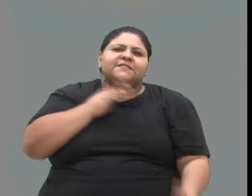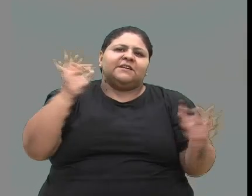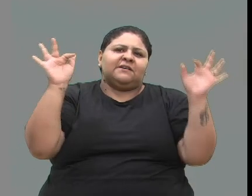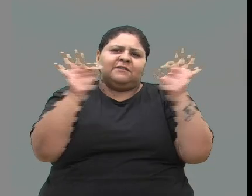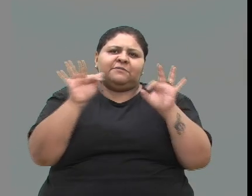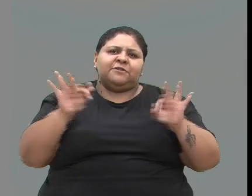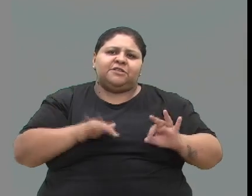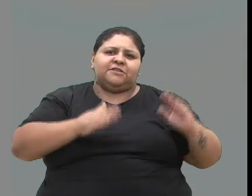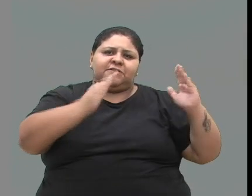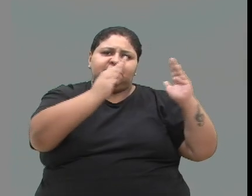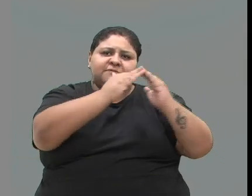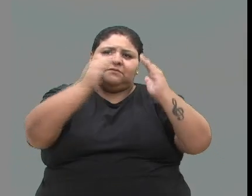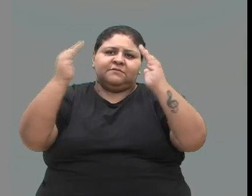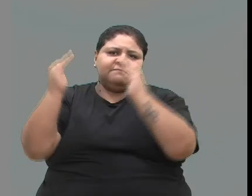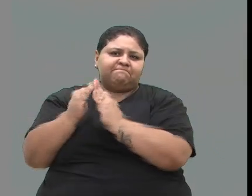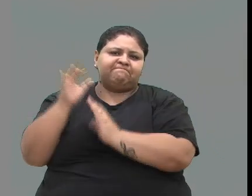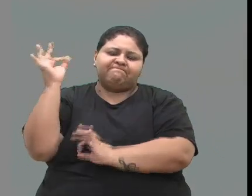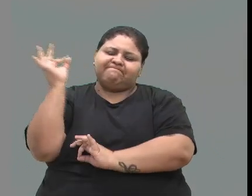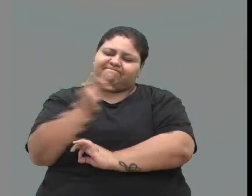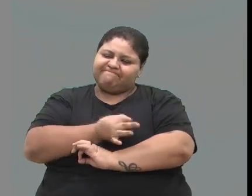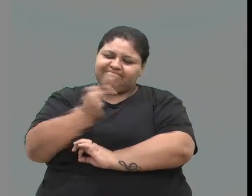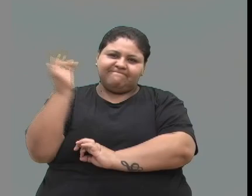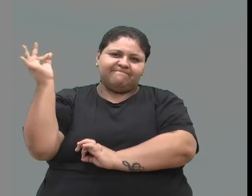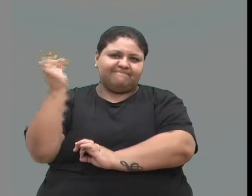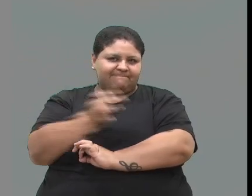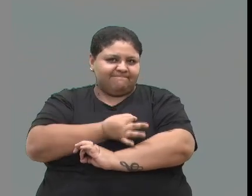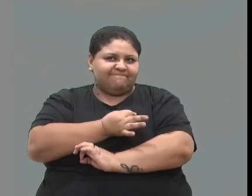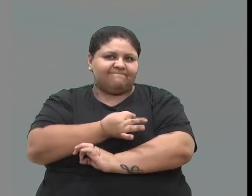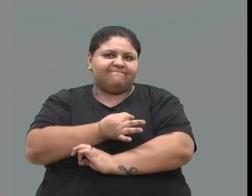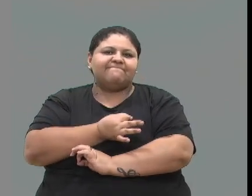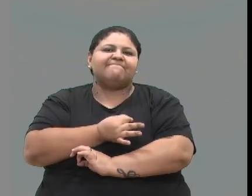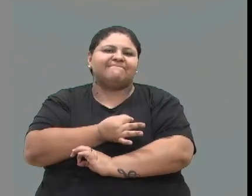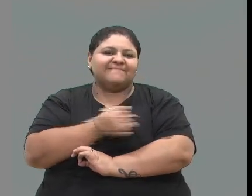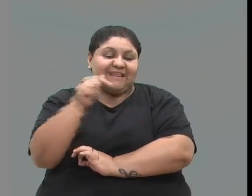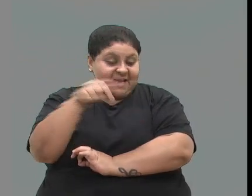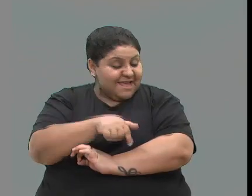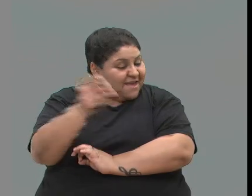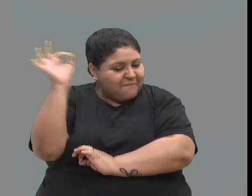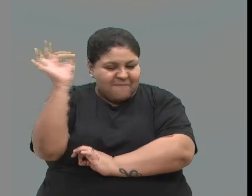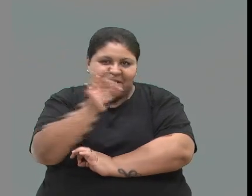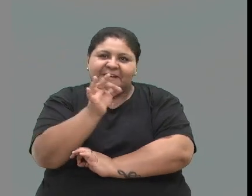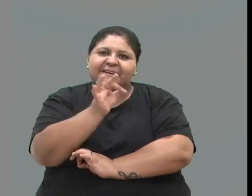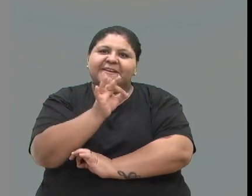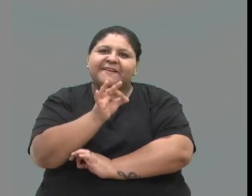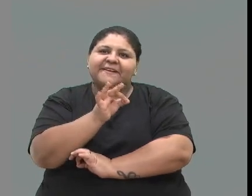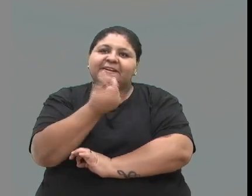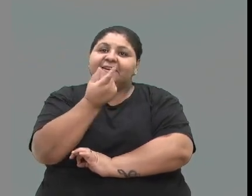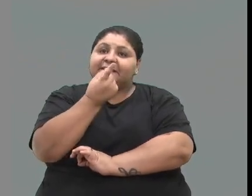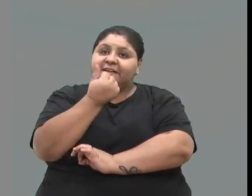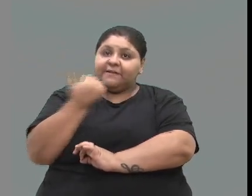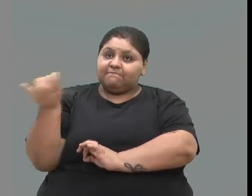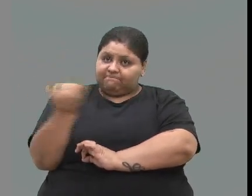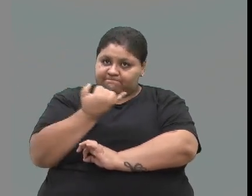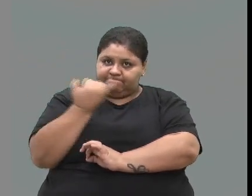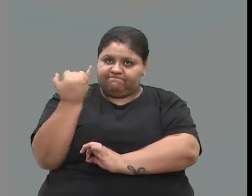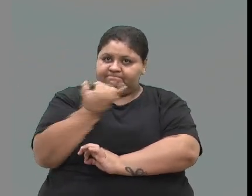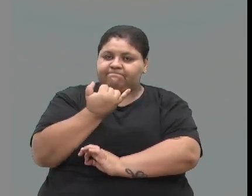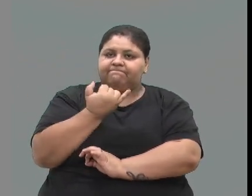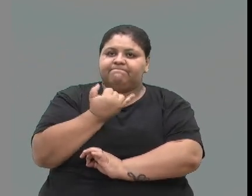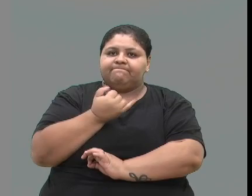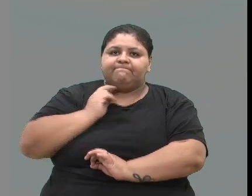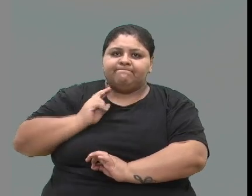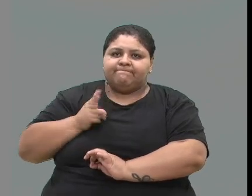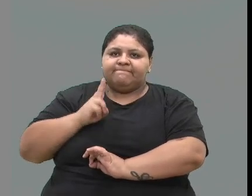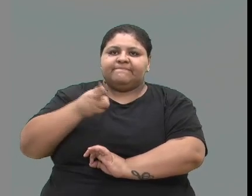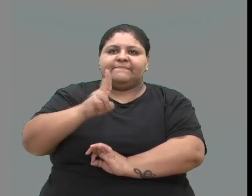no lar. É uma maravilha, porque é uma maravilha. Esse recurso é muito importante para